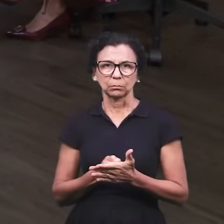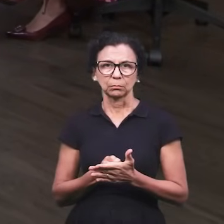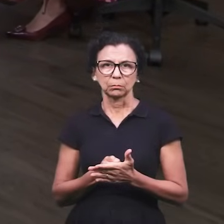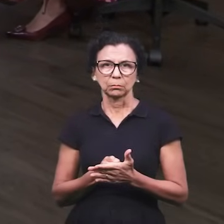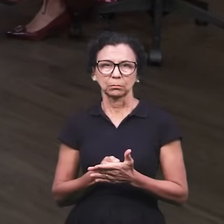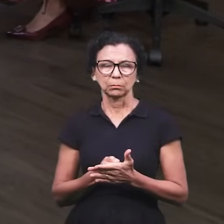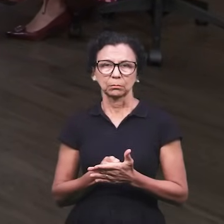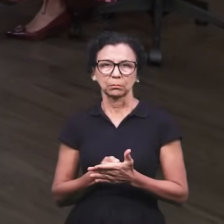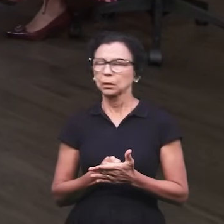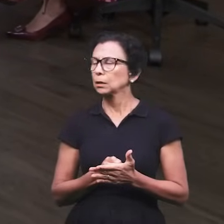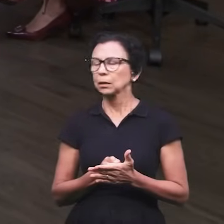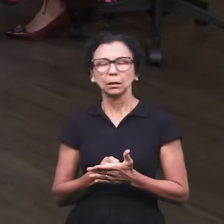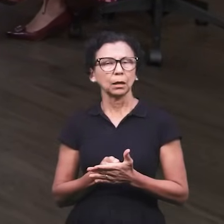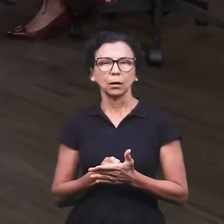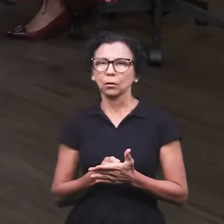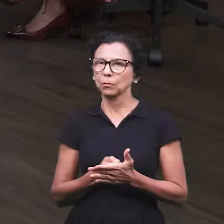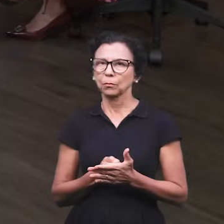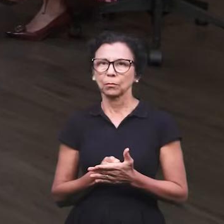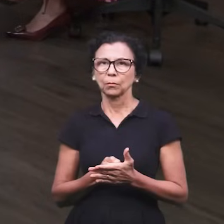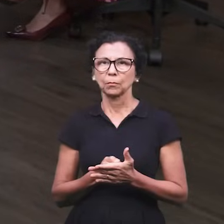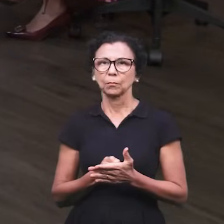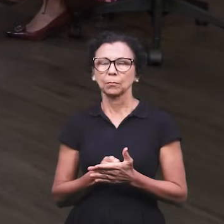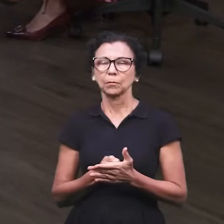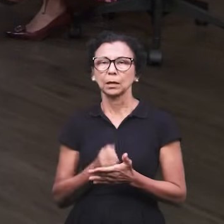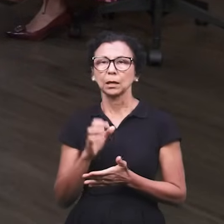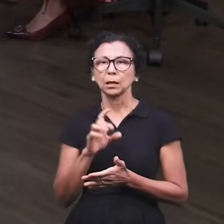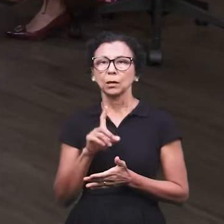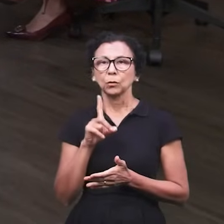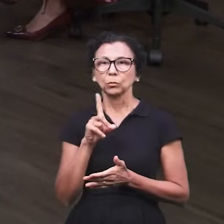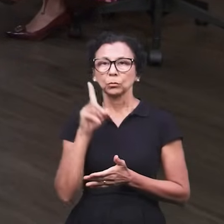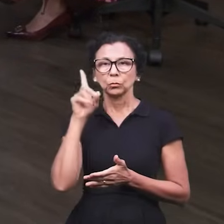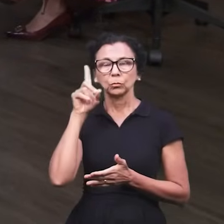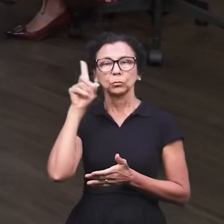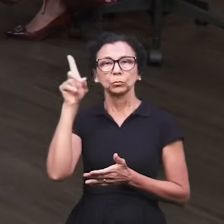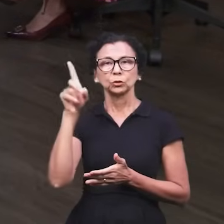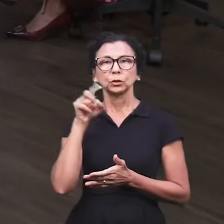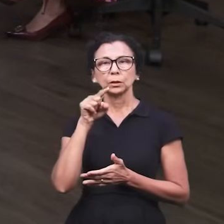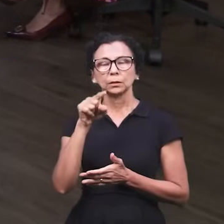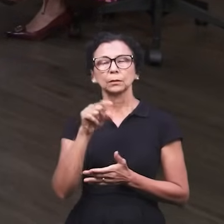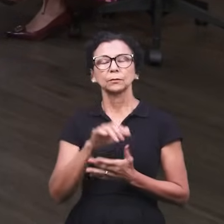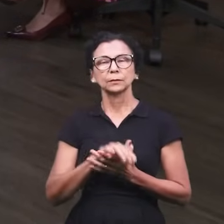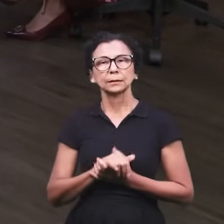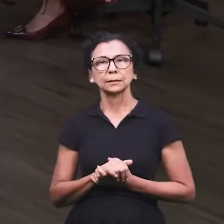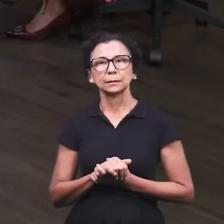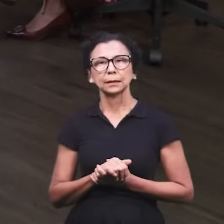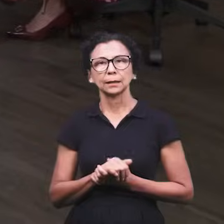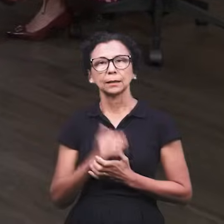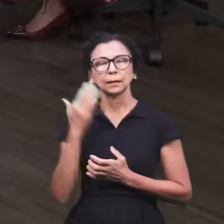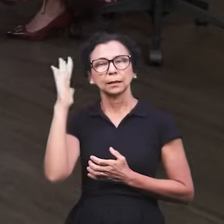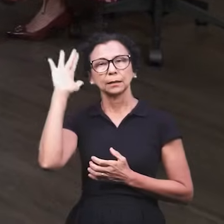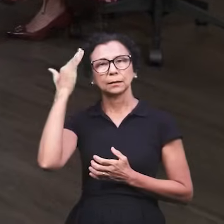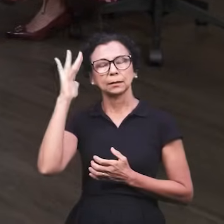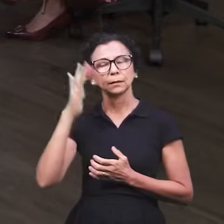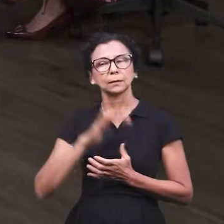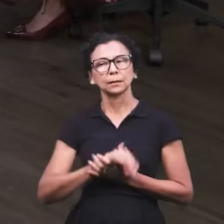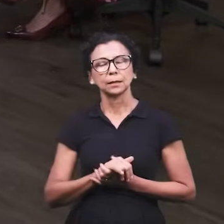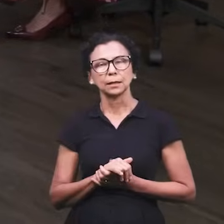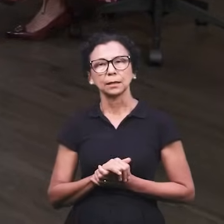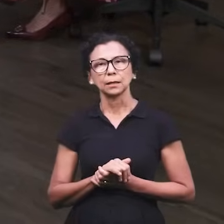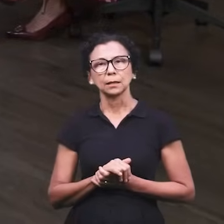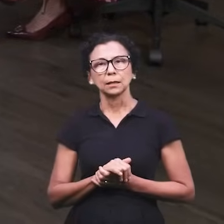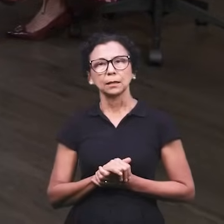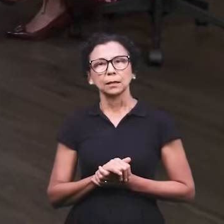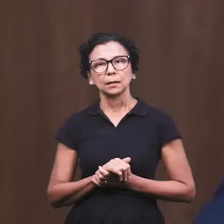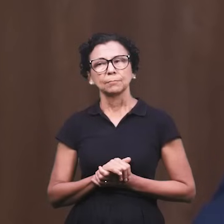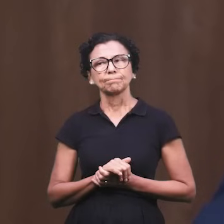namora? Não. Mas o dia que você se convencer de que essa pessoa não é a pessoa que o Senhor tem para você, nesse mesmo